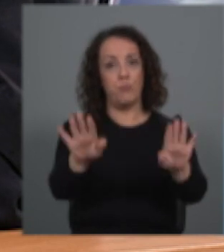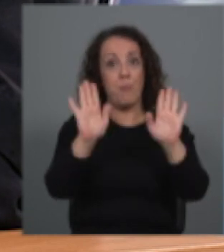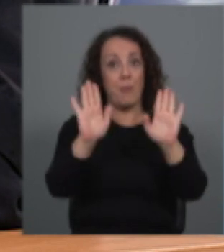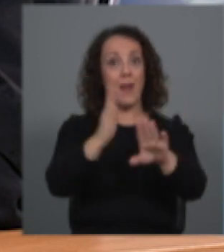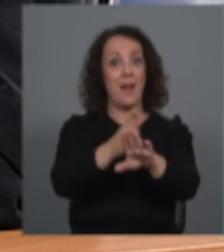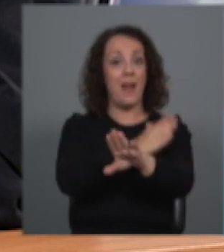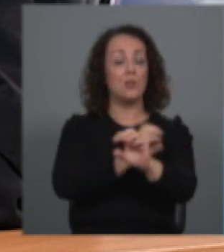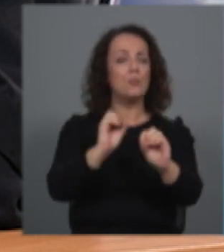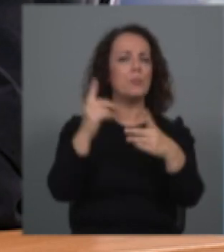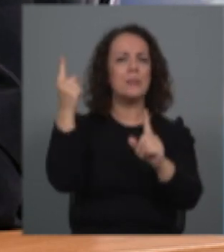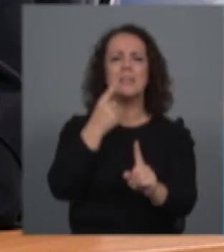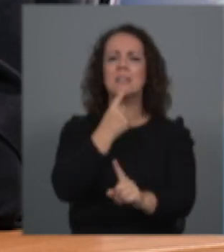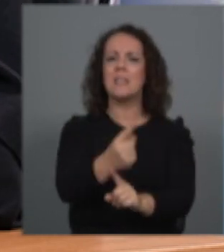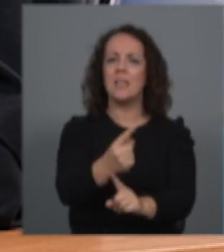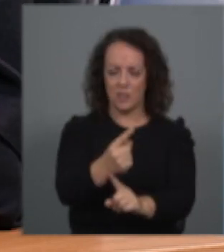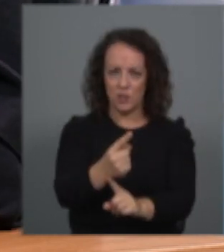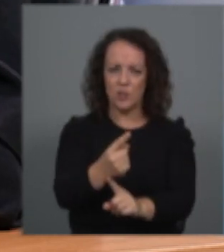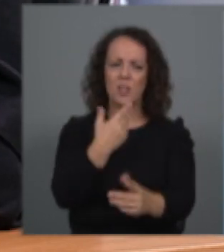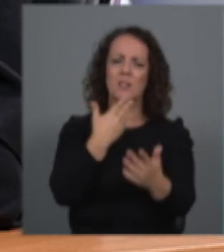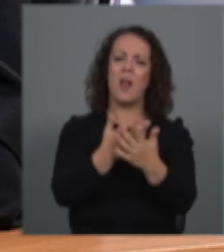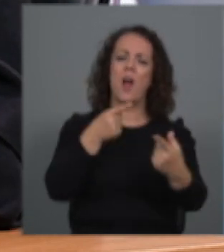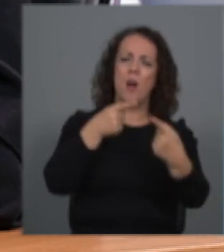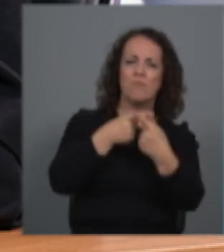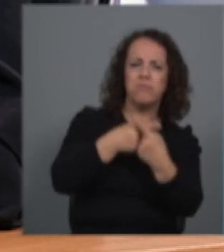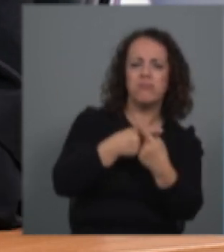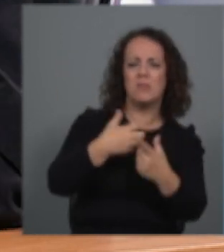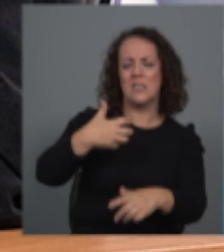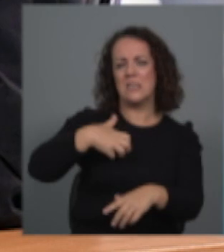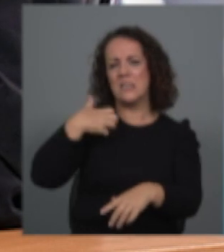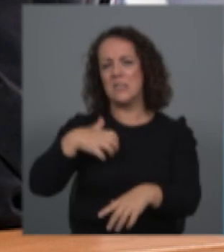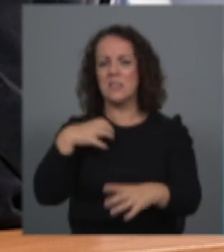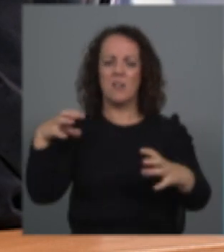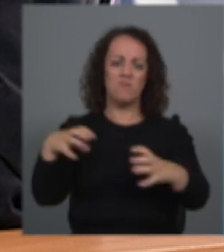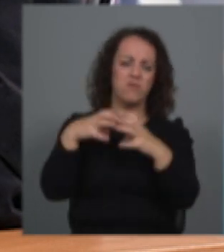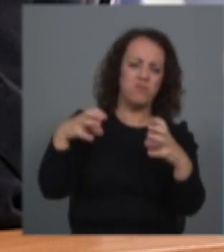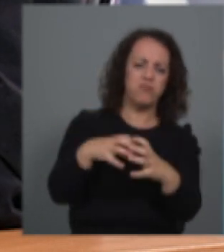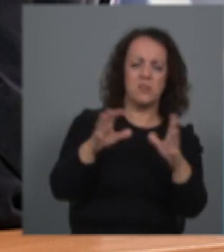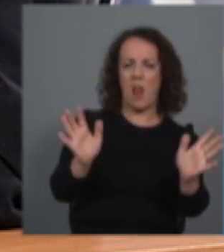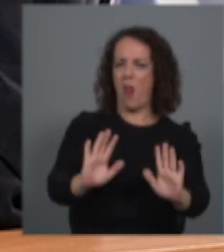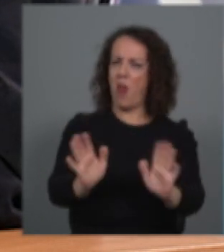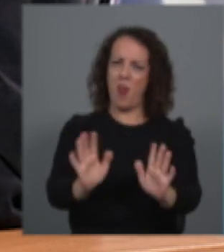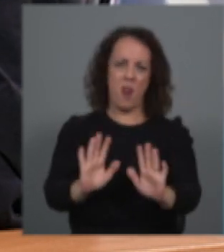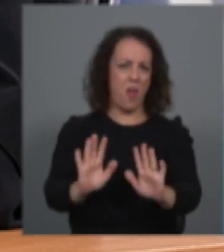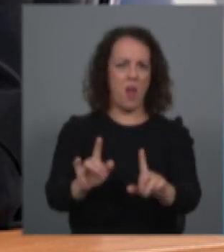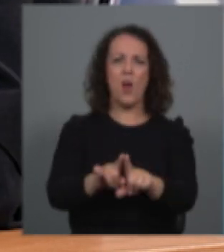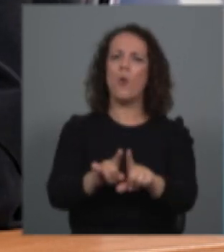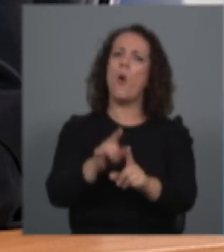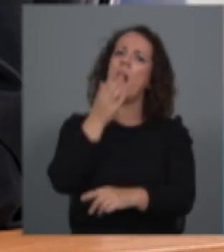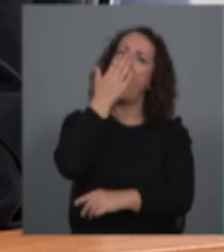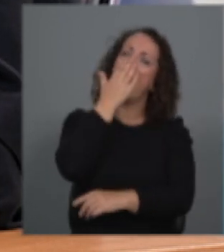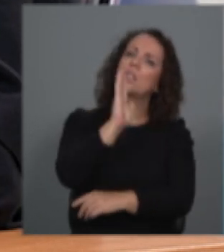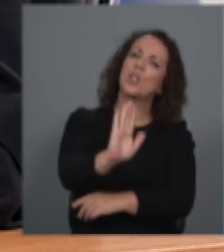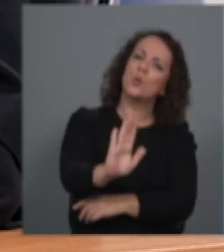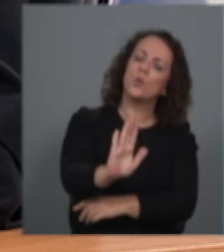não fazer brigas, contendas, não com uma atitude de apologética